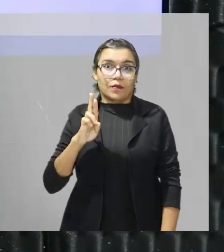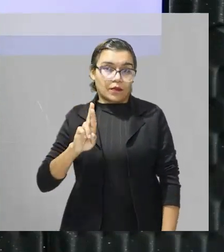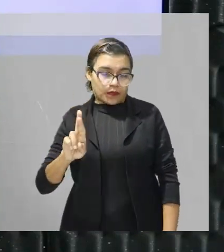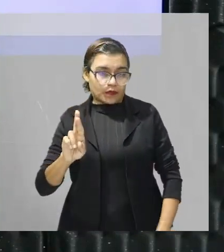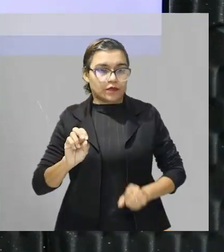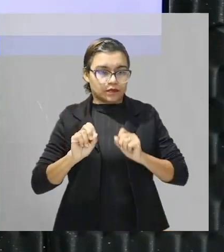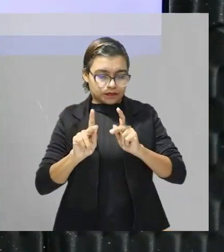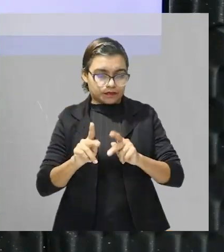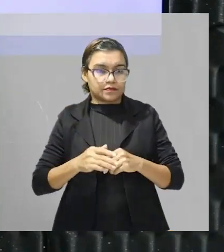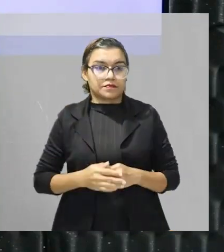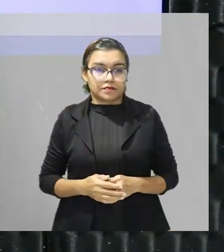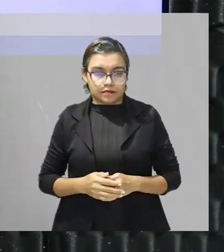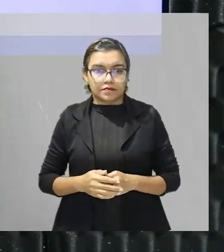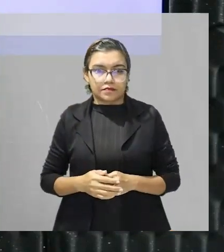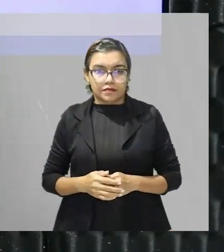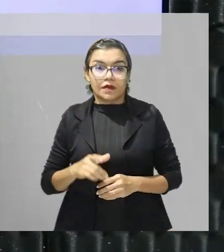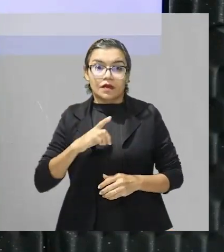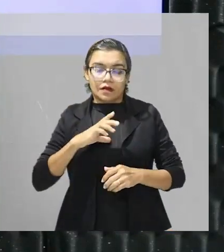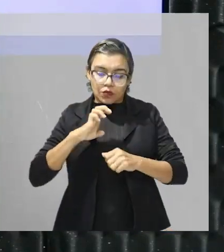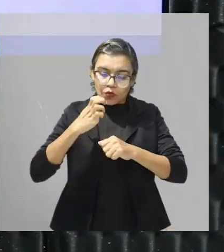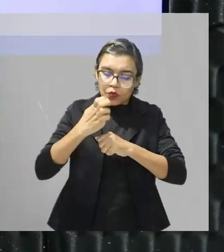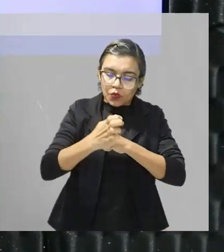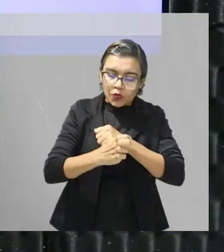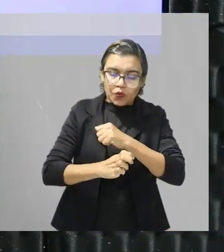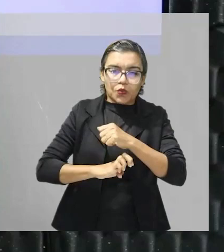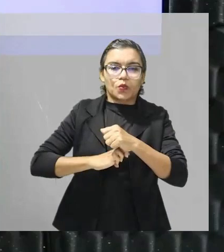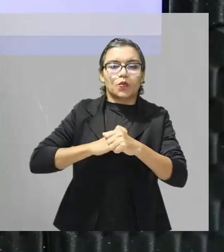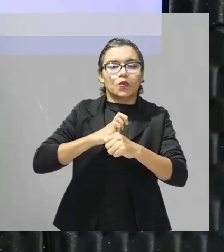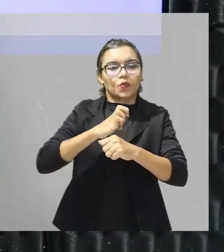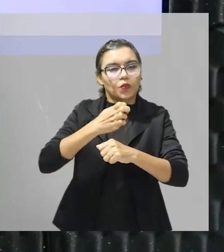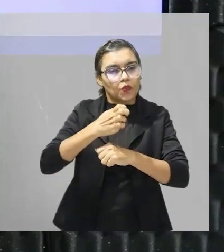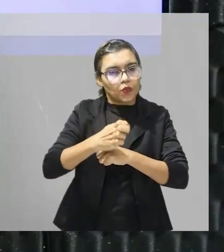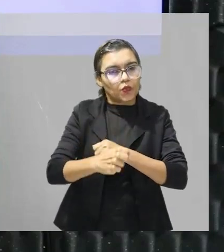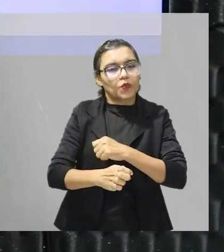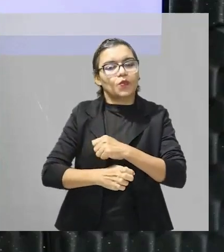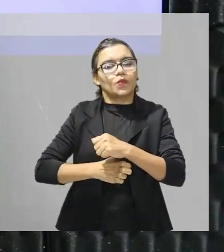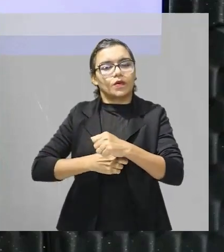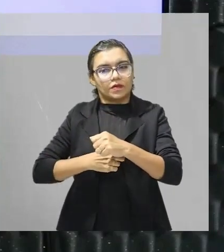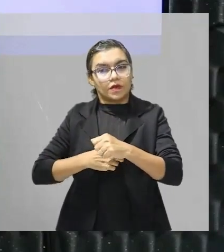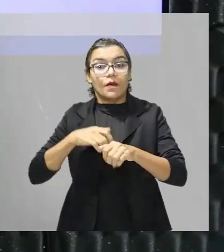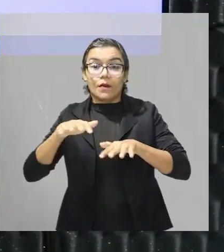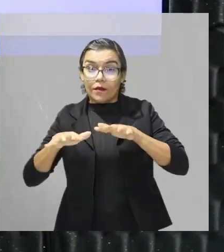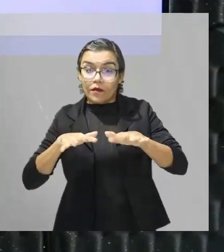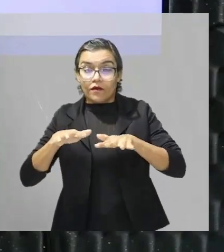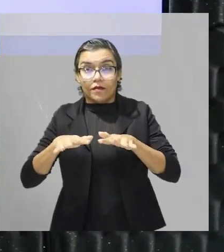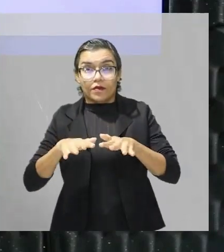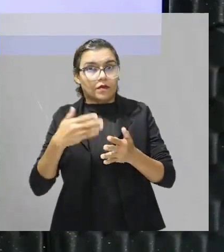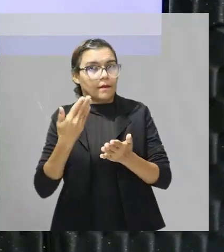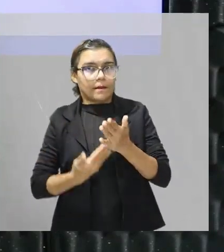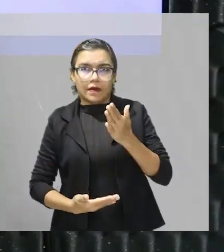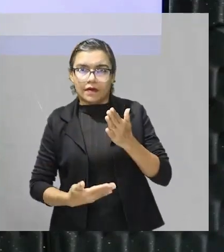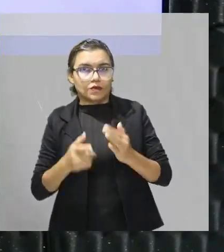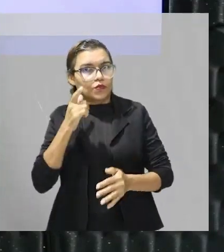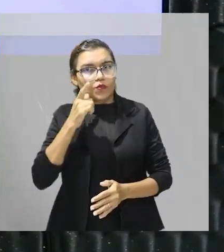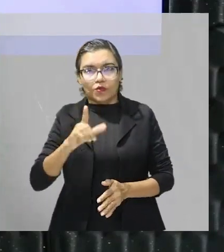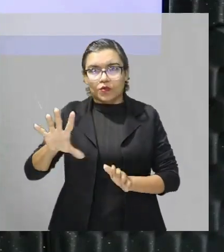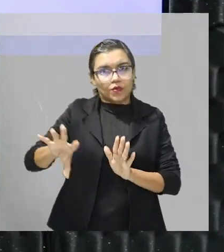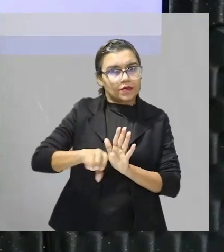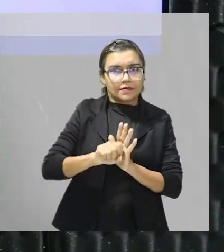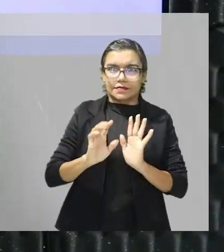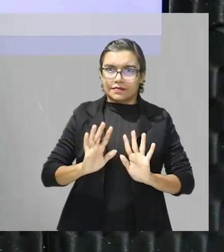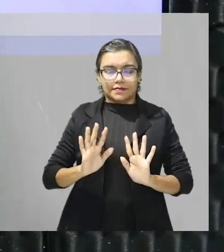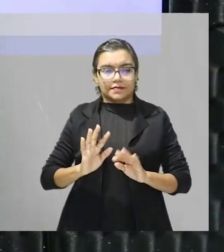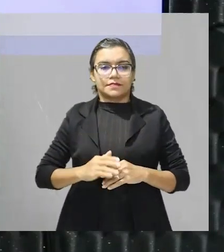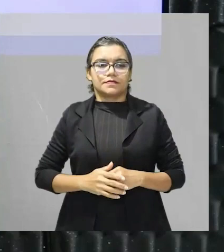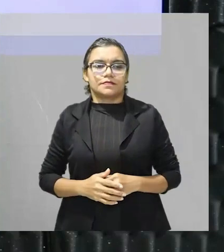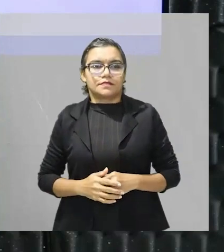Ok e dentro dessas órbitas circulares o elétron se movimenta sem ganhar ou perder energia beleza bom